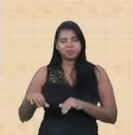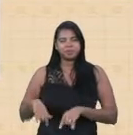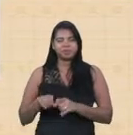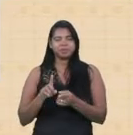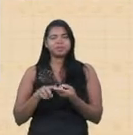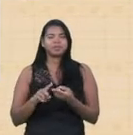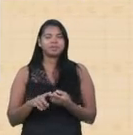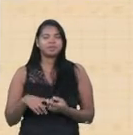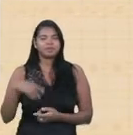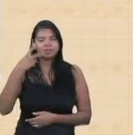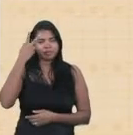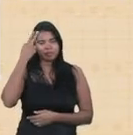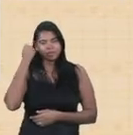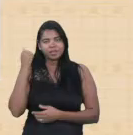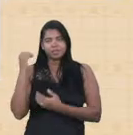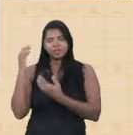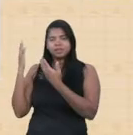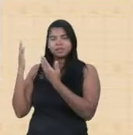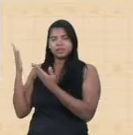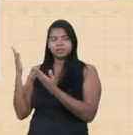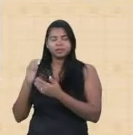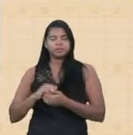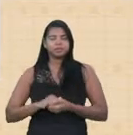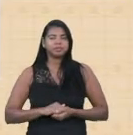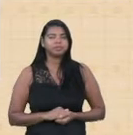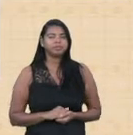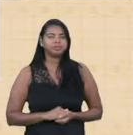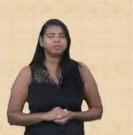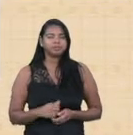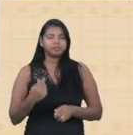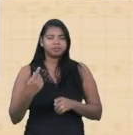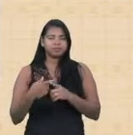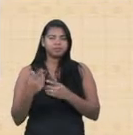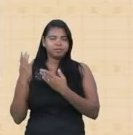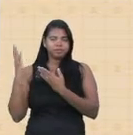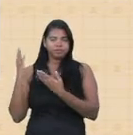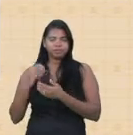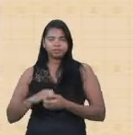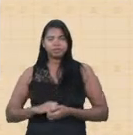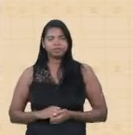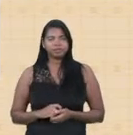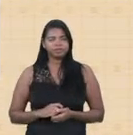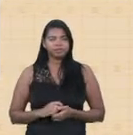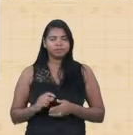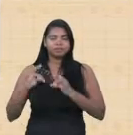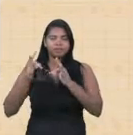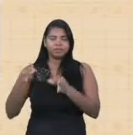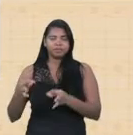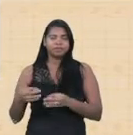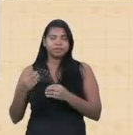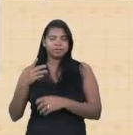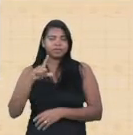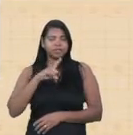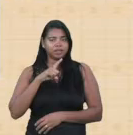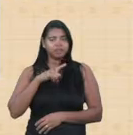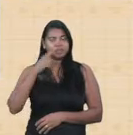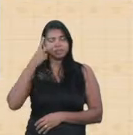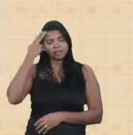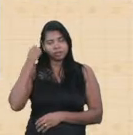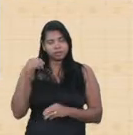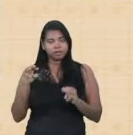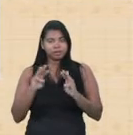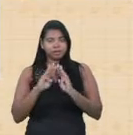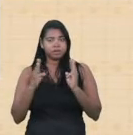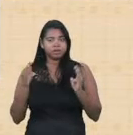partículas têm o mesmo sinal de carga elétrica. Você viu que não, porque tem sentidos contrários. Se todas as partículas estivessem na mesma massa,